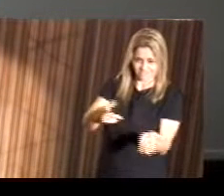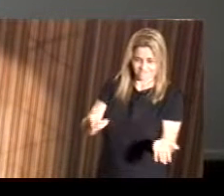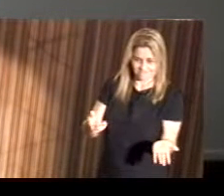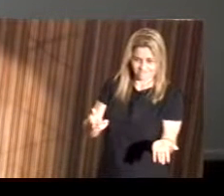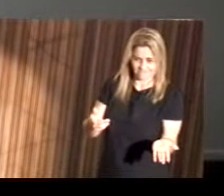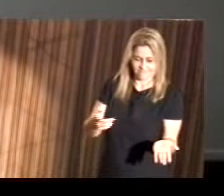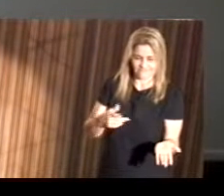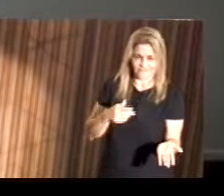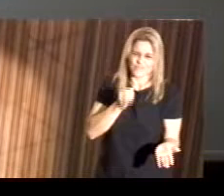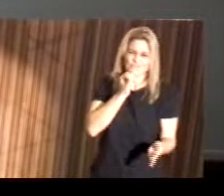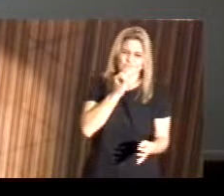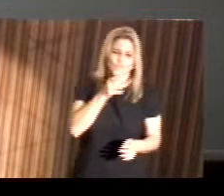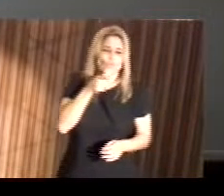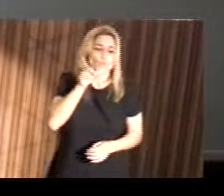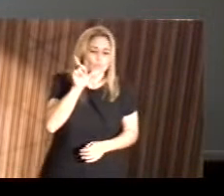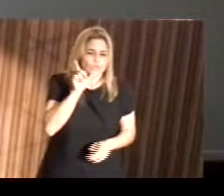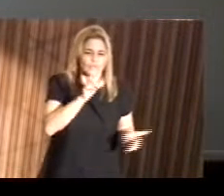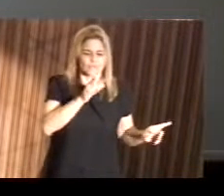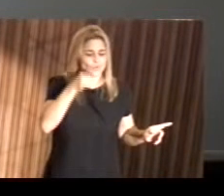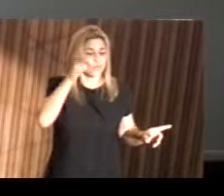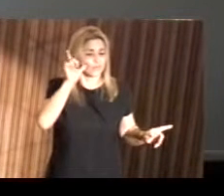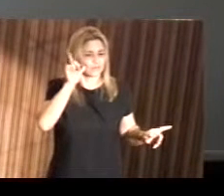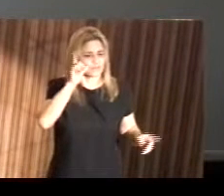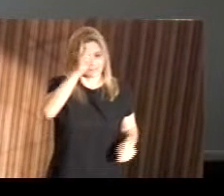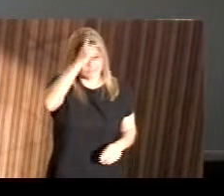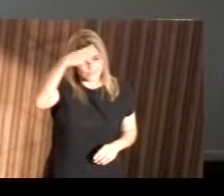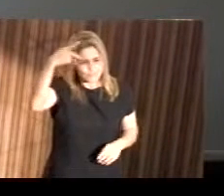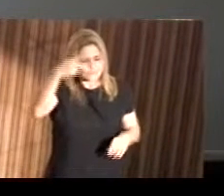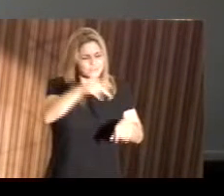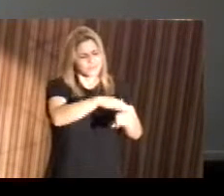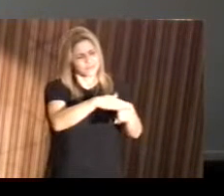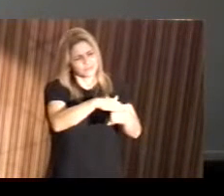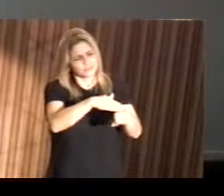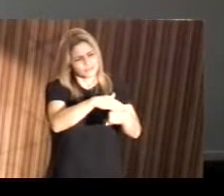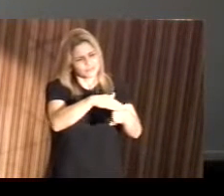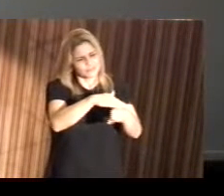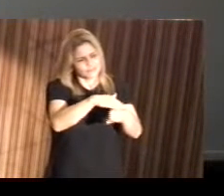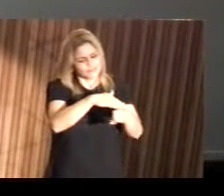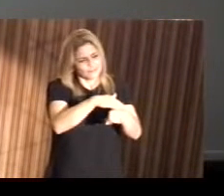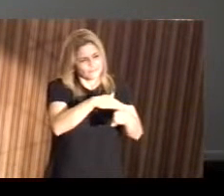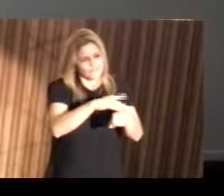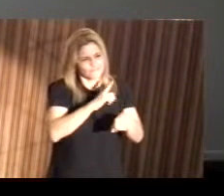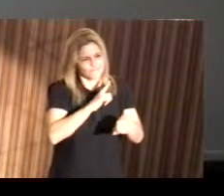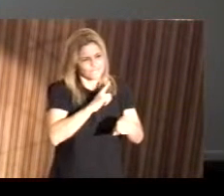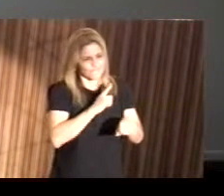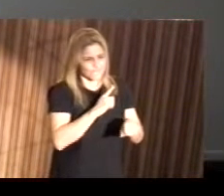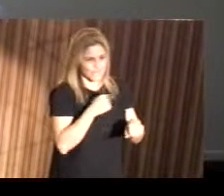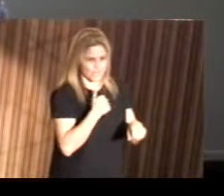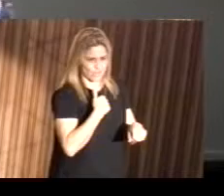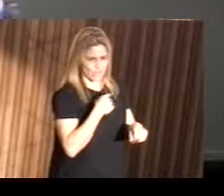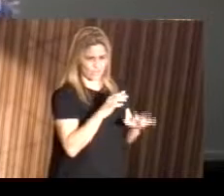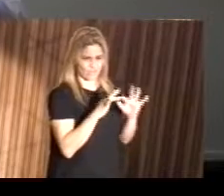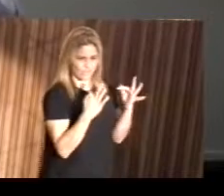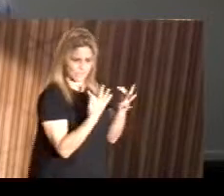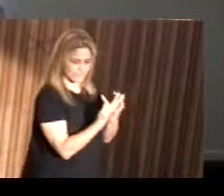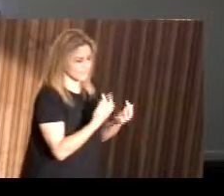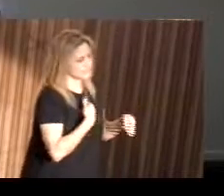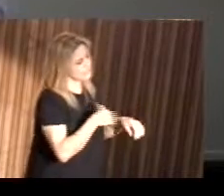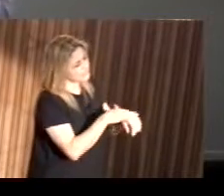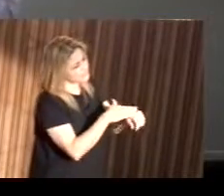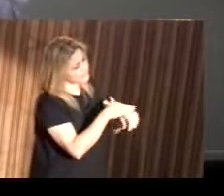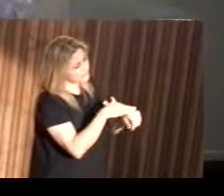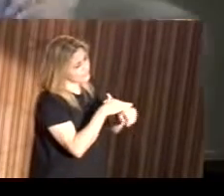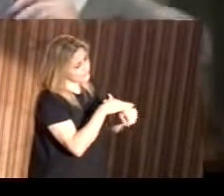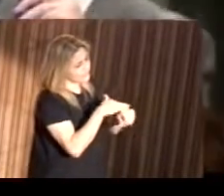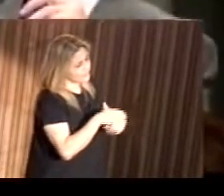gente estava conversando ontem, né? E ontem em uma conversa de família, e um dos membros de família disse